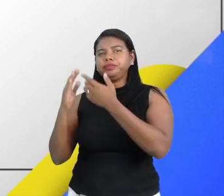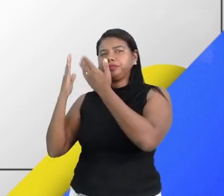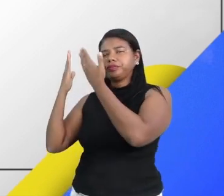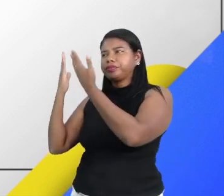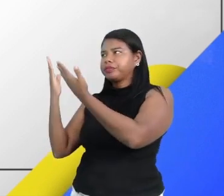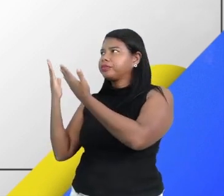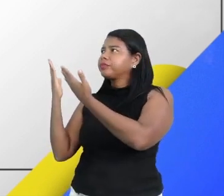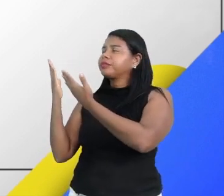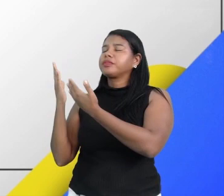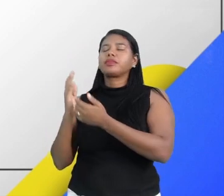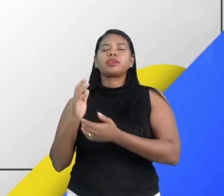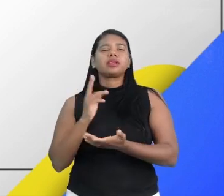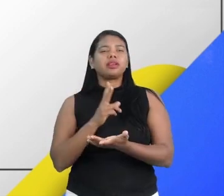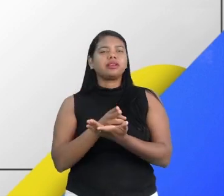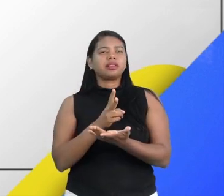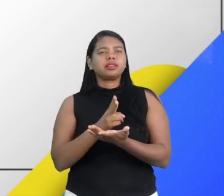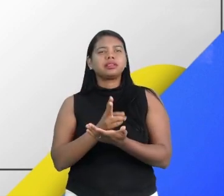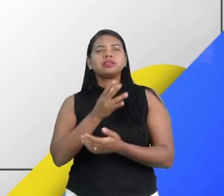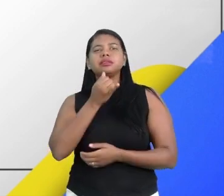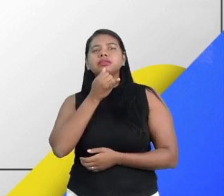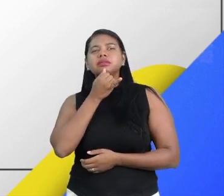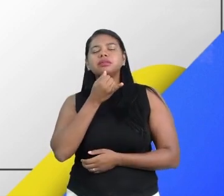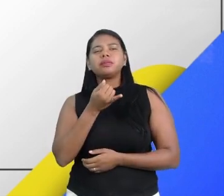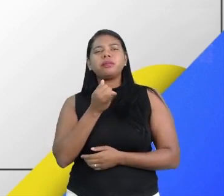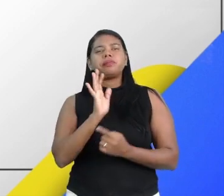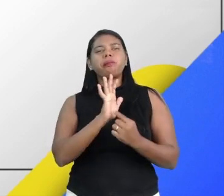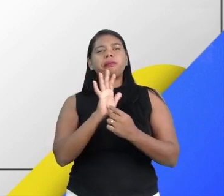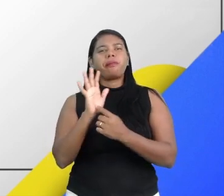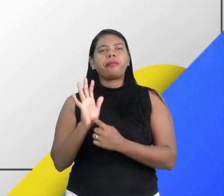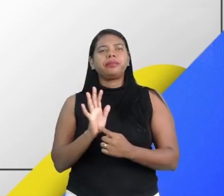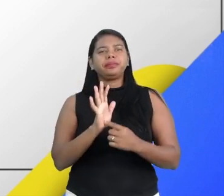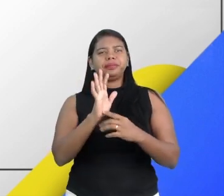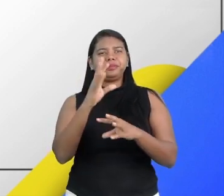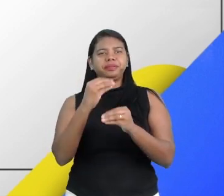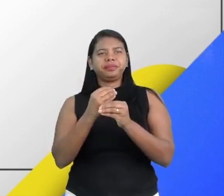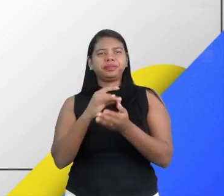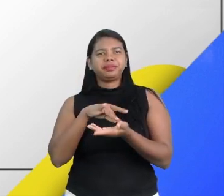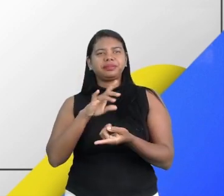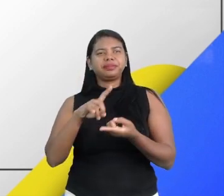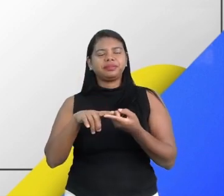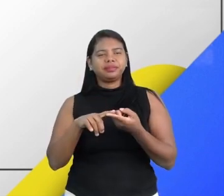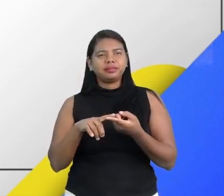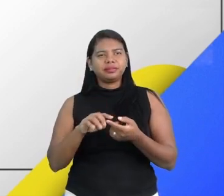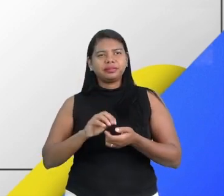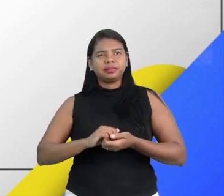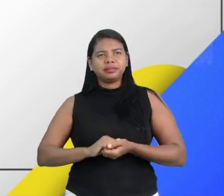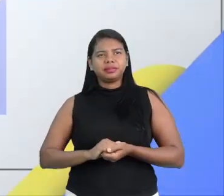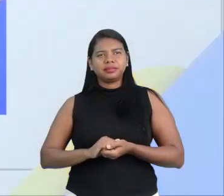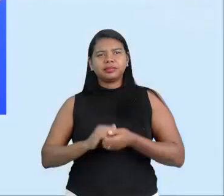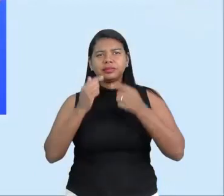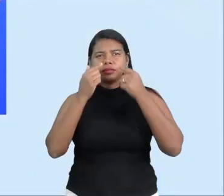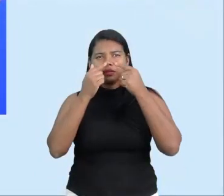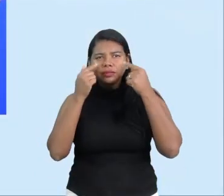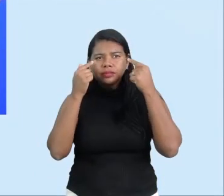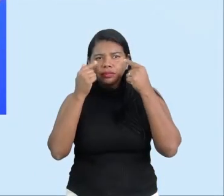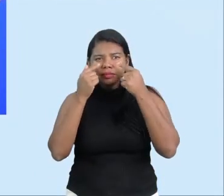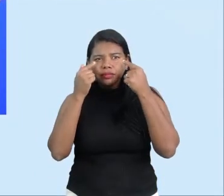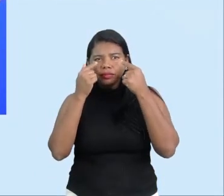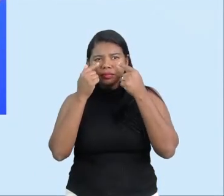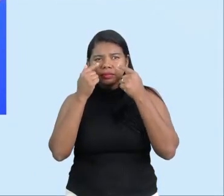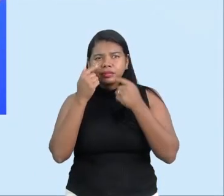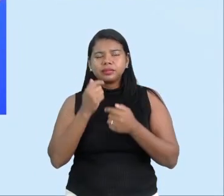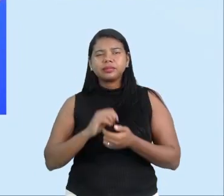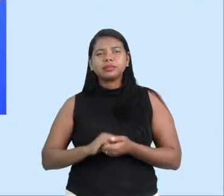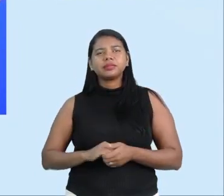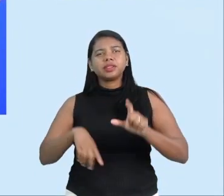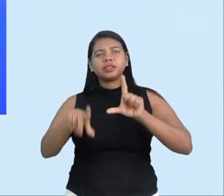vai sempre vazar a íris dos olhos, né, do globo ocular. Então a seleção não é